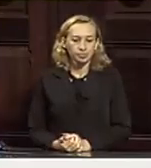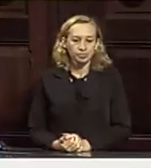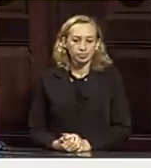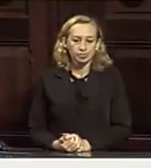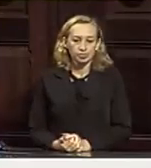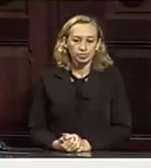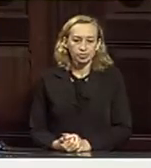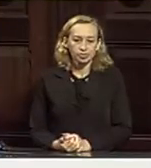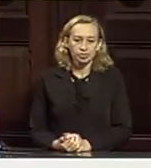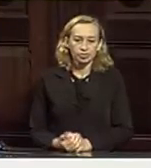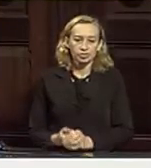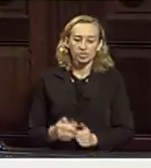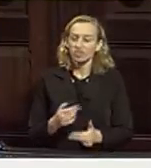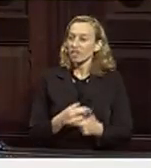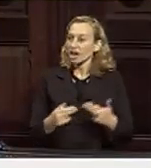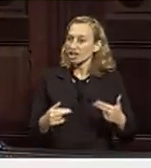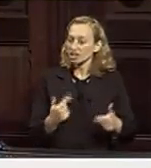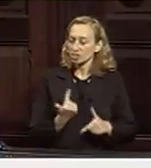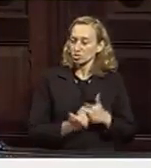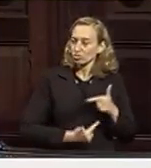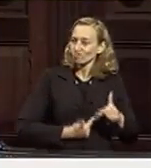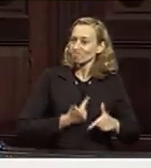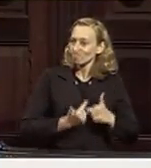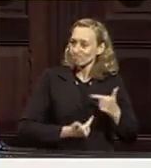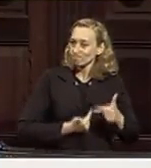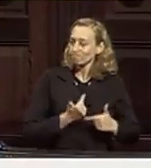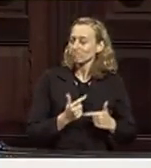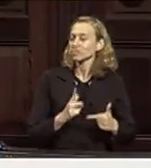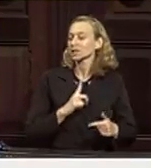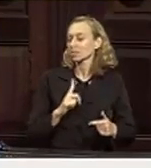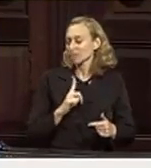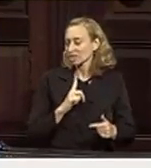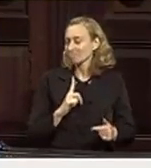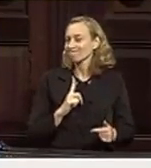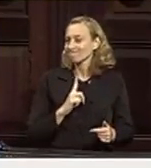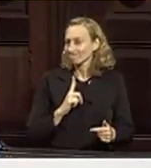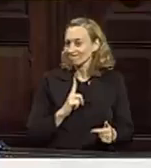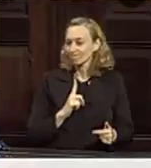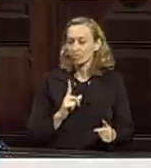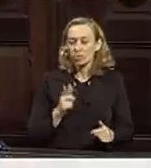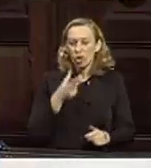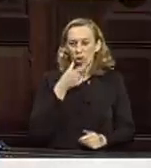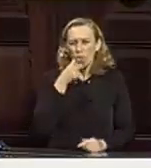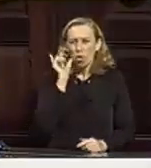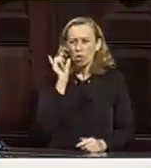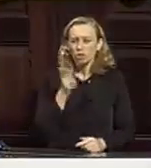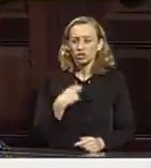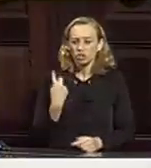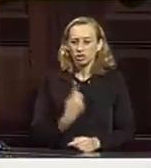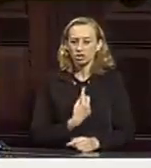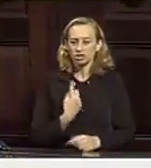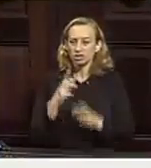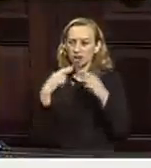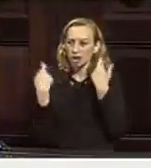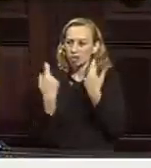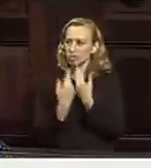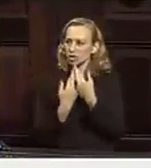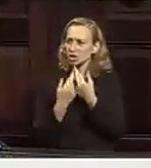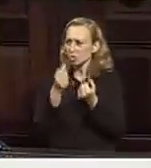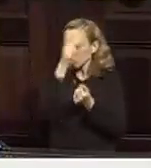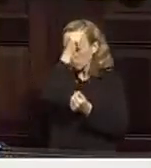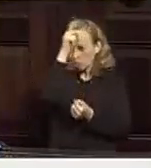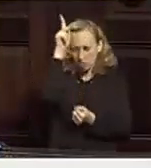muitas outras lutas estão sendo travadas pela saúde. Ontem nós fizemos uma audiência pública